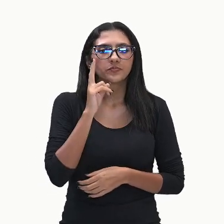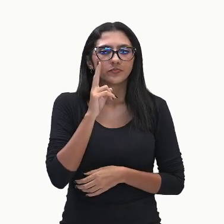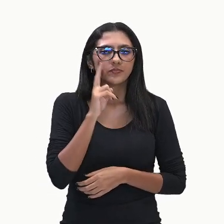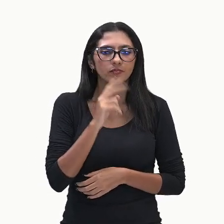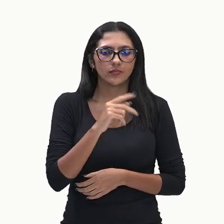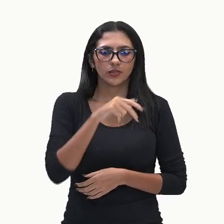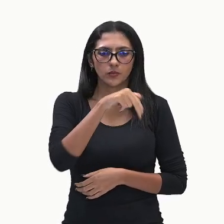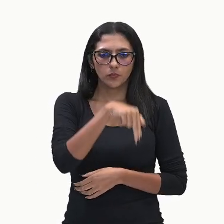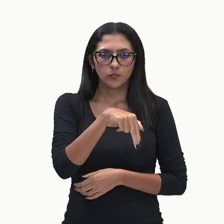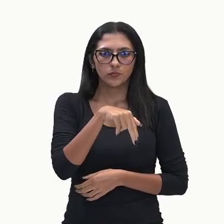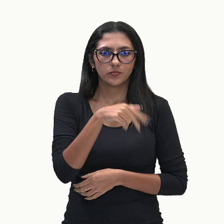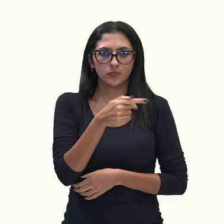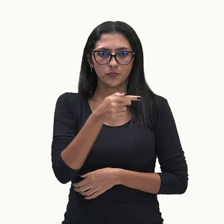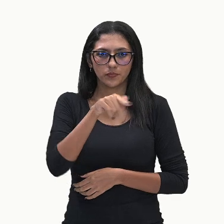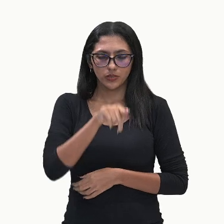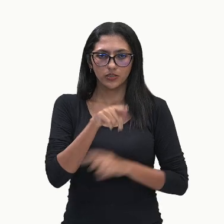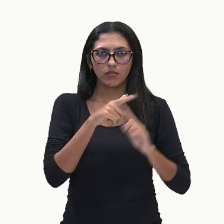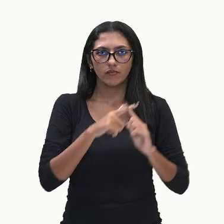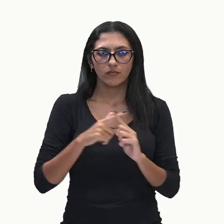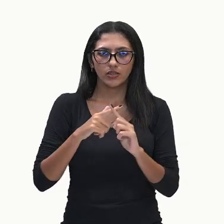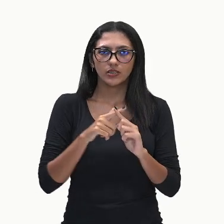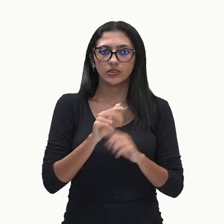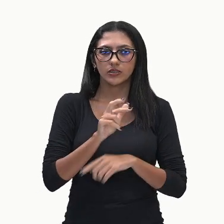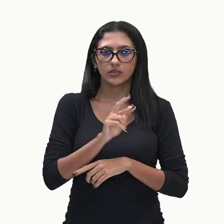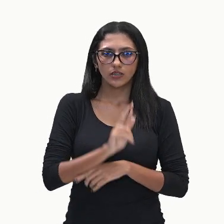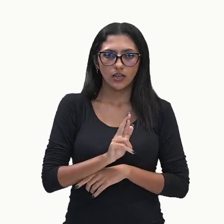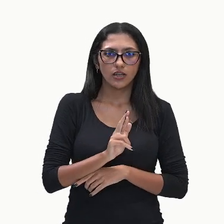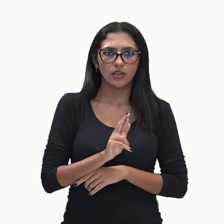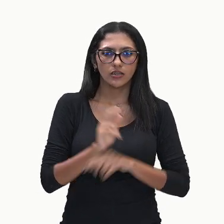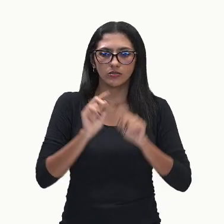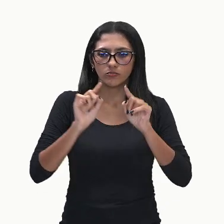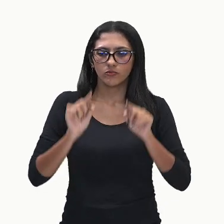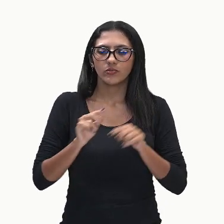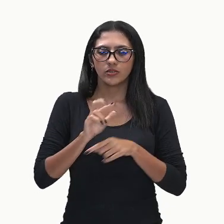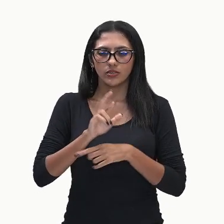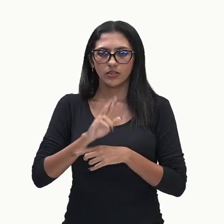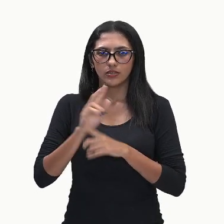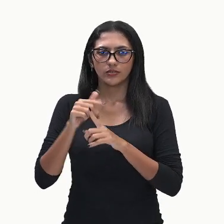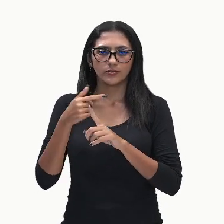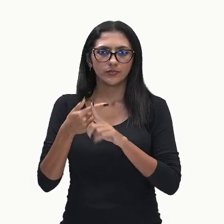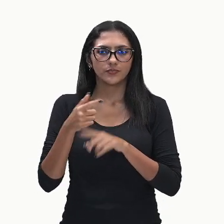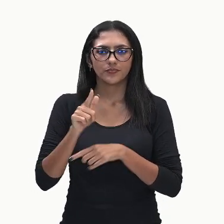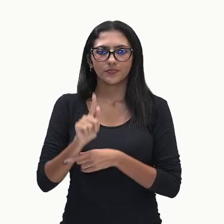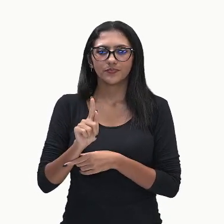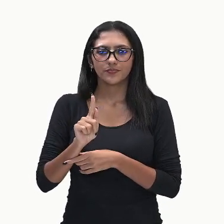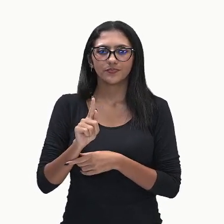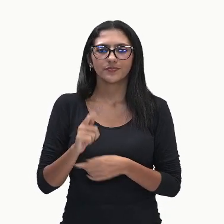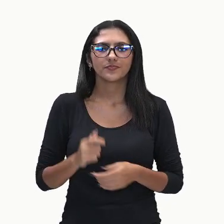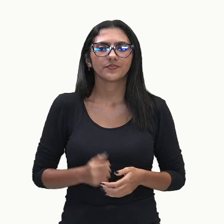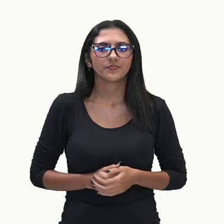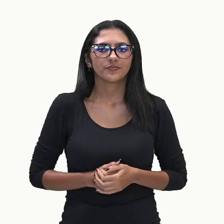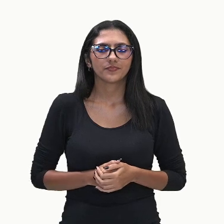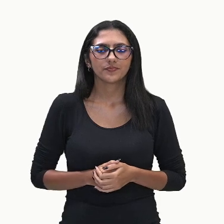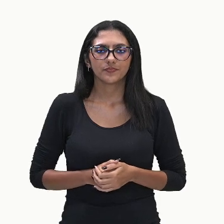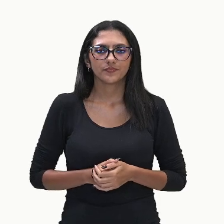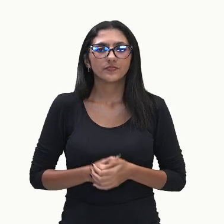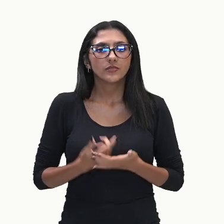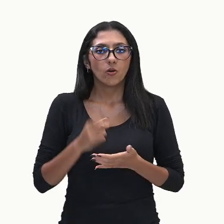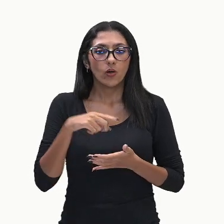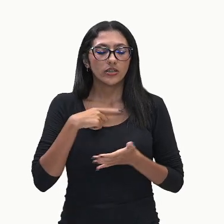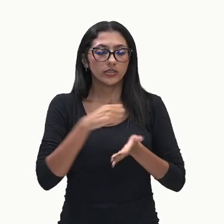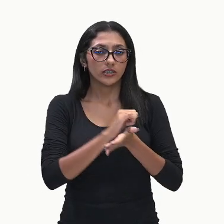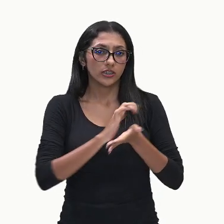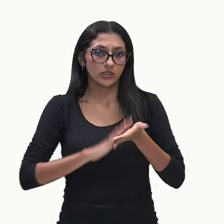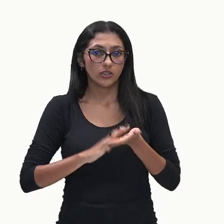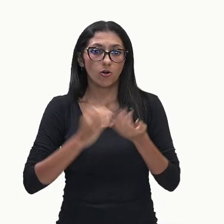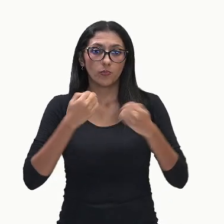vezes r, que multiplica r mais g, tá bom? Então, a questão quer saber o valor do